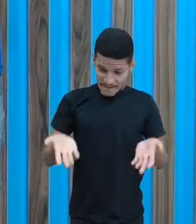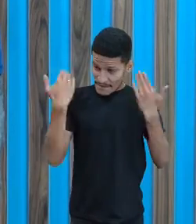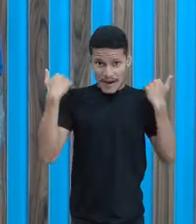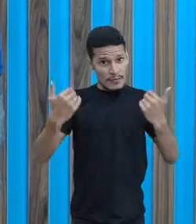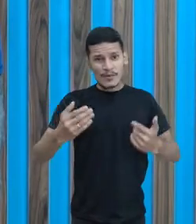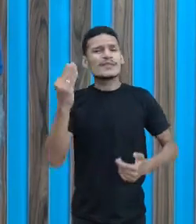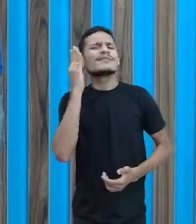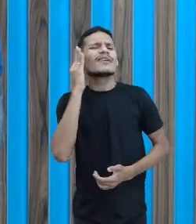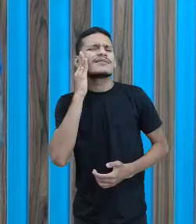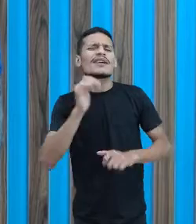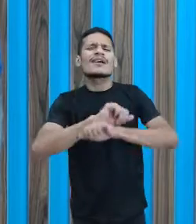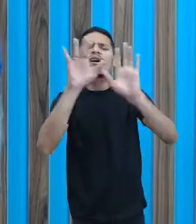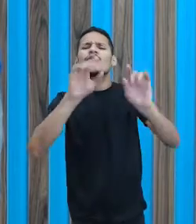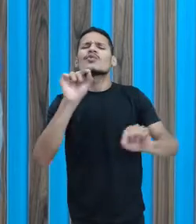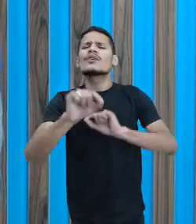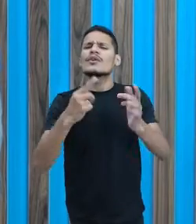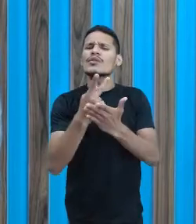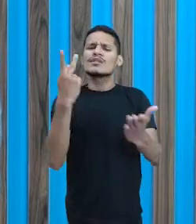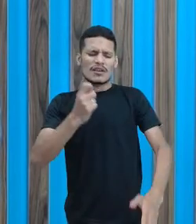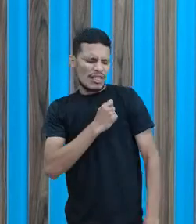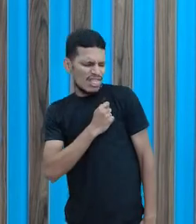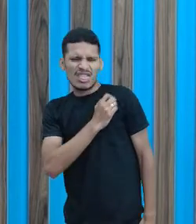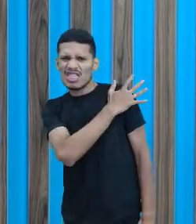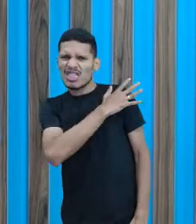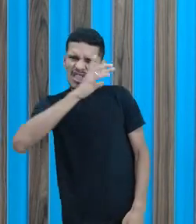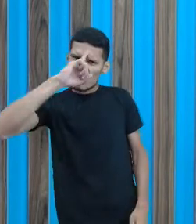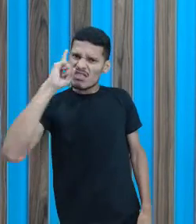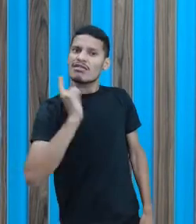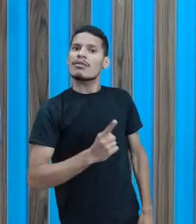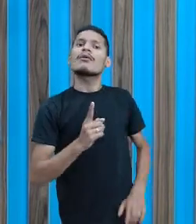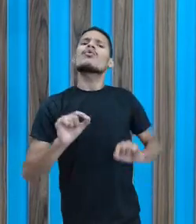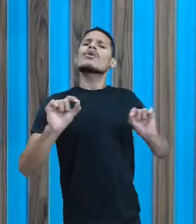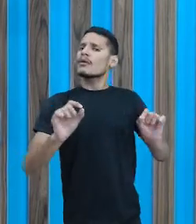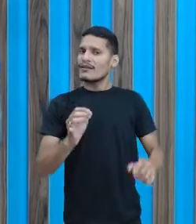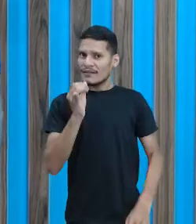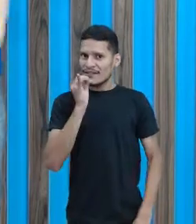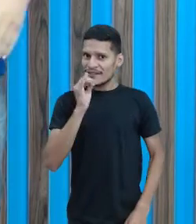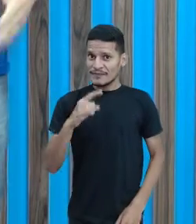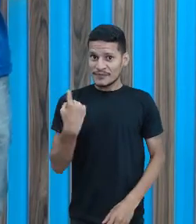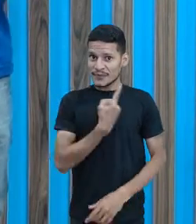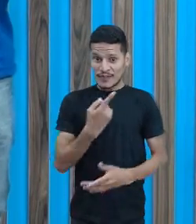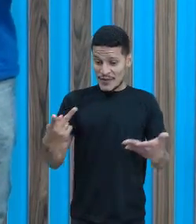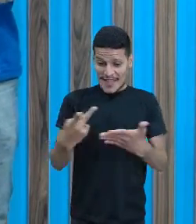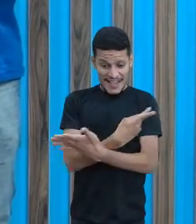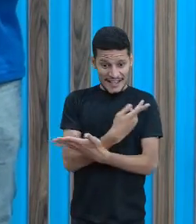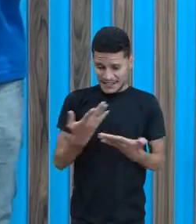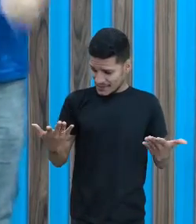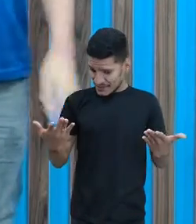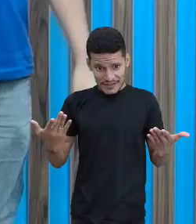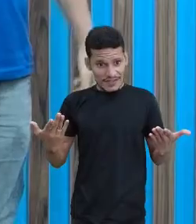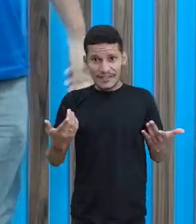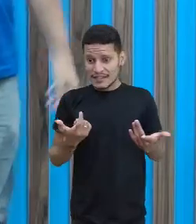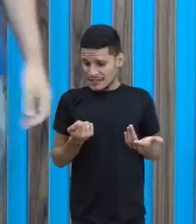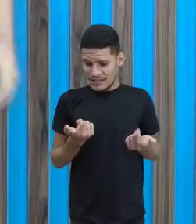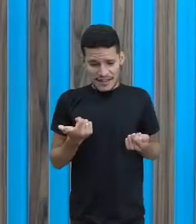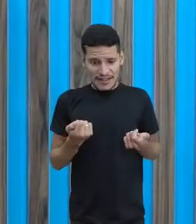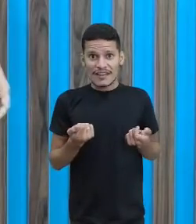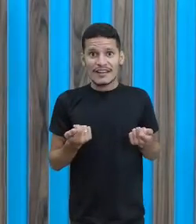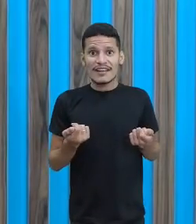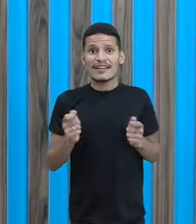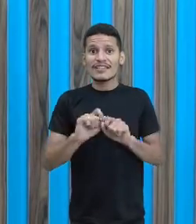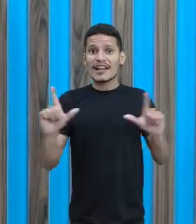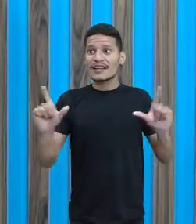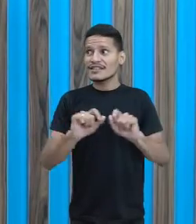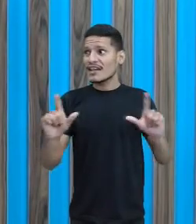tentar entender um pouco mais o que foi a ditadura, esse é o nosso objetivo. E aí eu comecei a aula já toda errada aqui, sem um passador de slide.